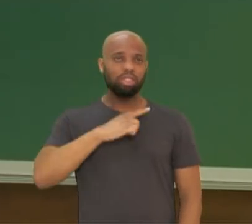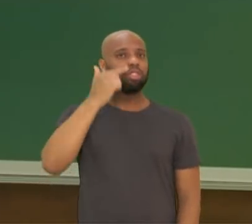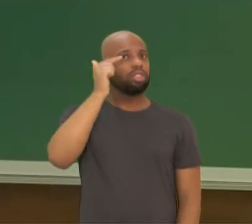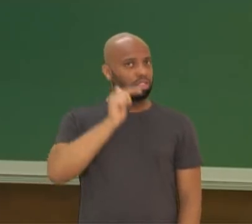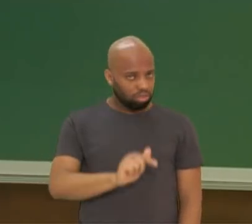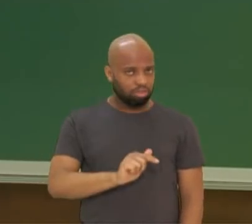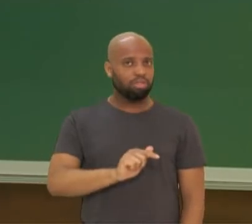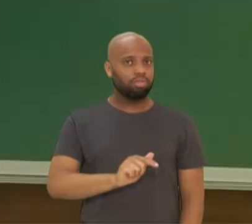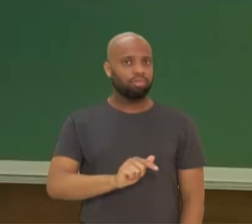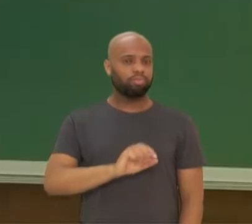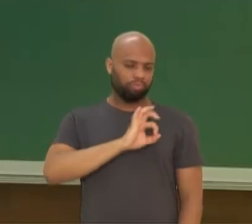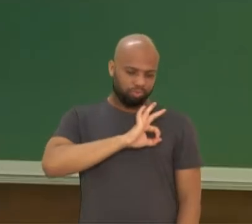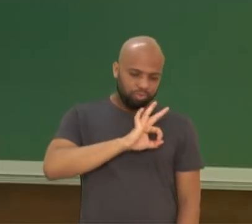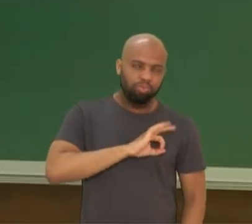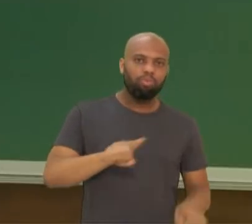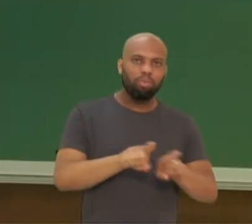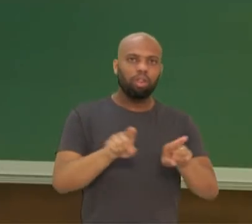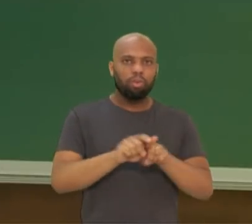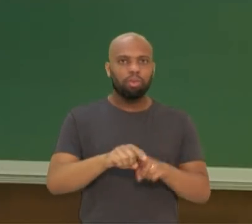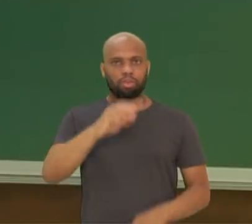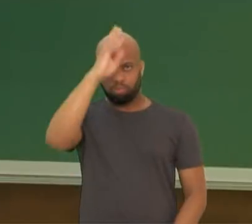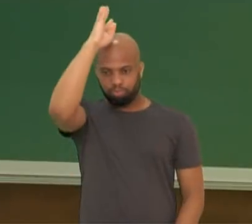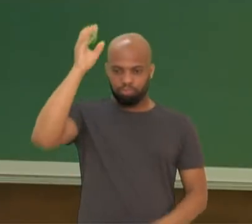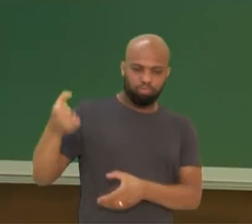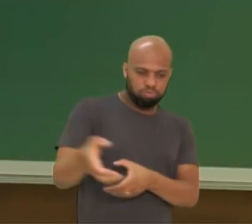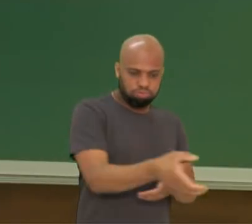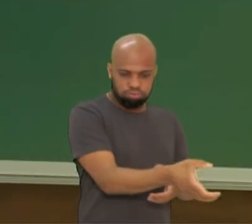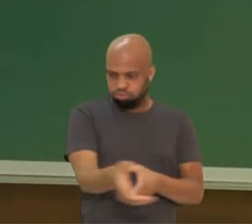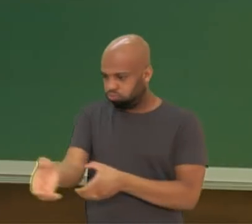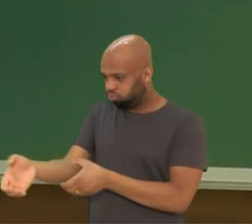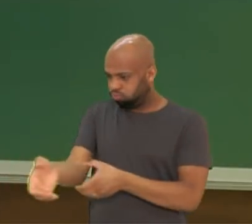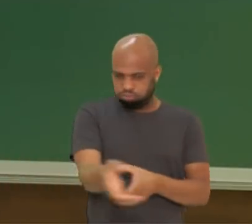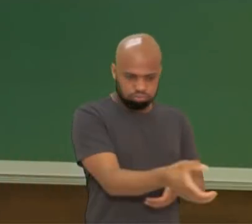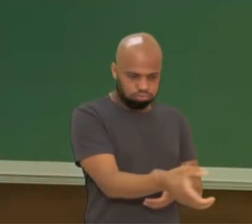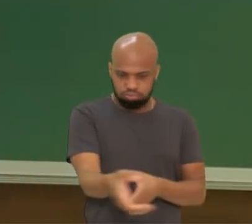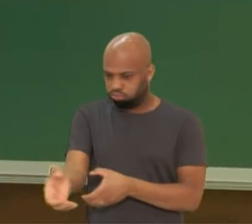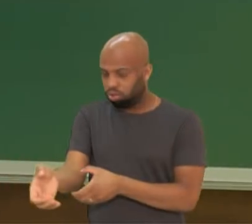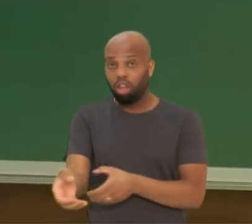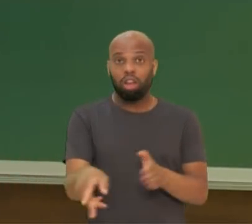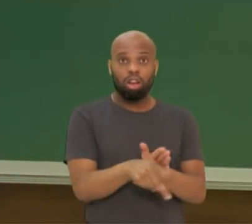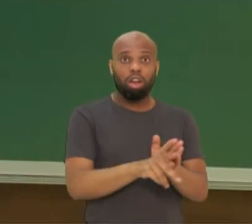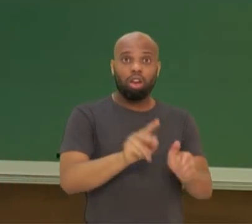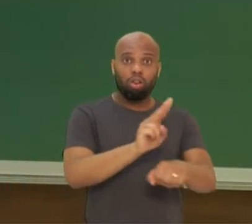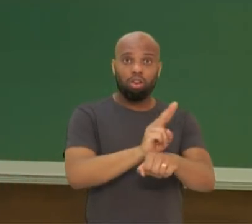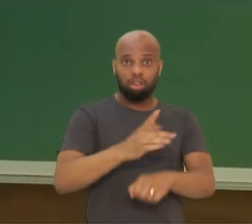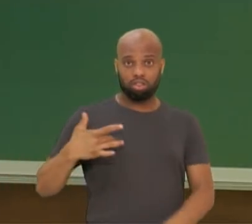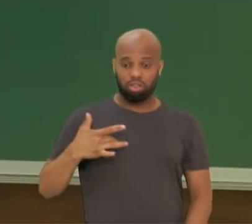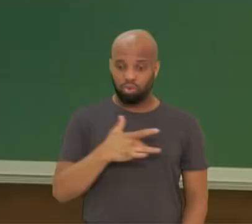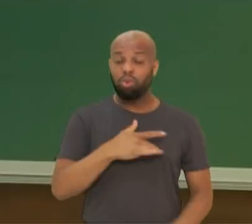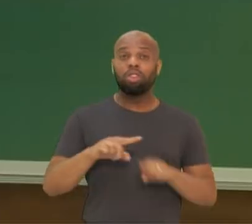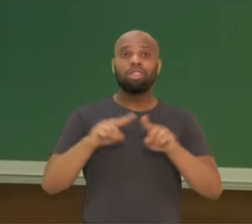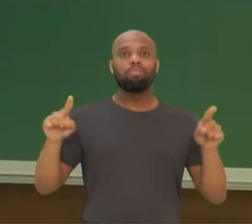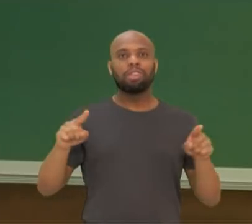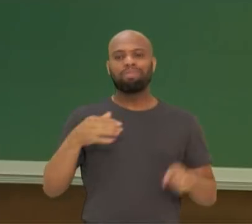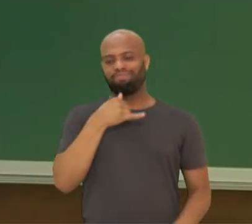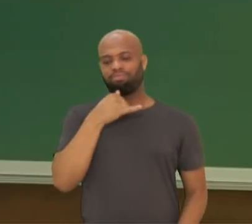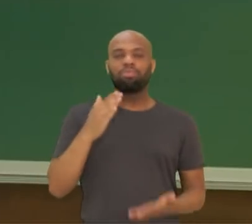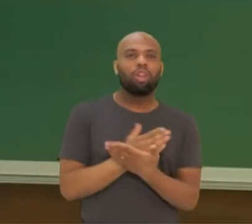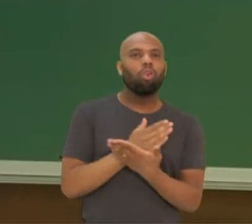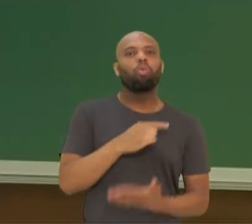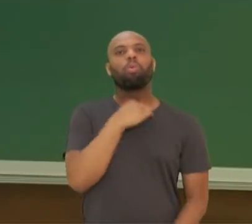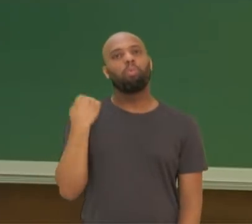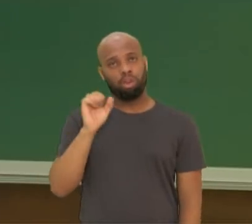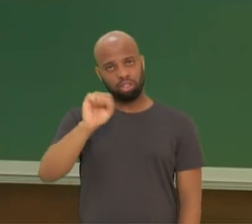habilidade aí, policiais, bombeiros, ou pessoas que têm um conhecimento aí de primeiros socorros, mas infelizmente muitas mortes